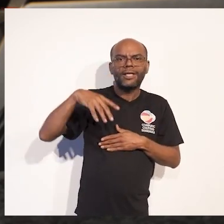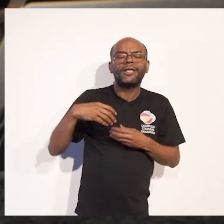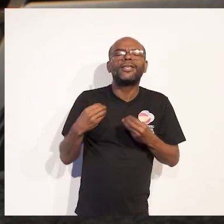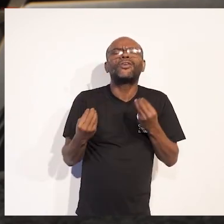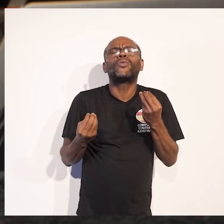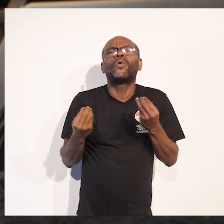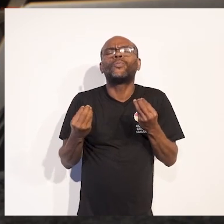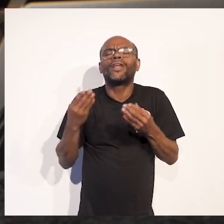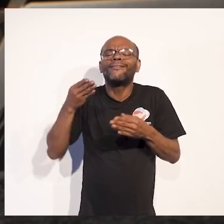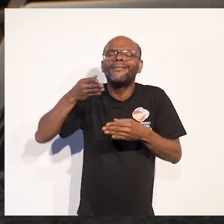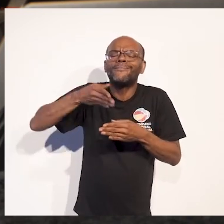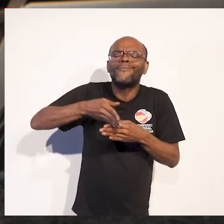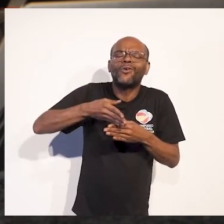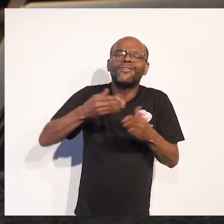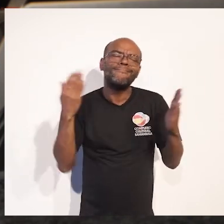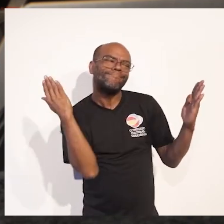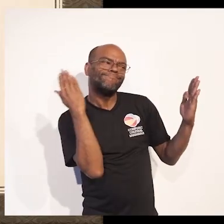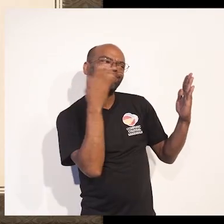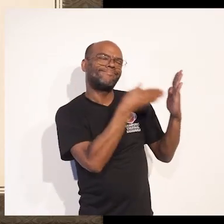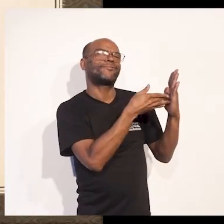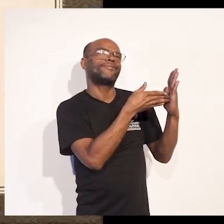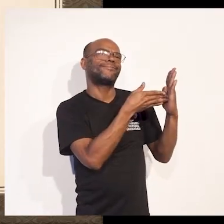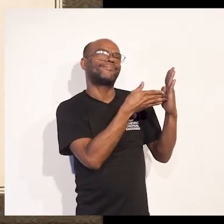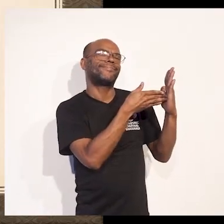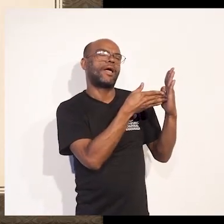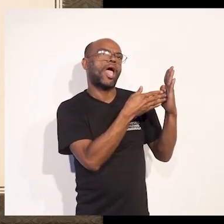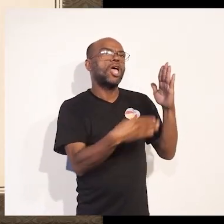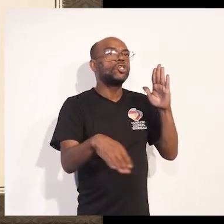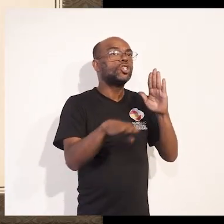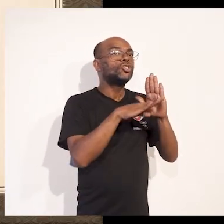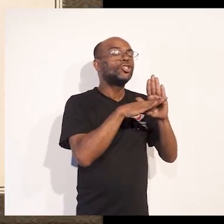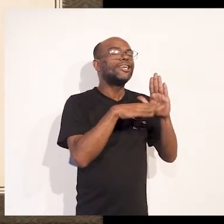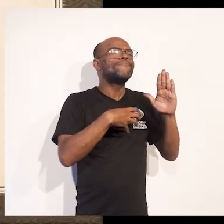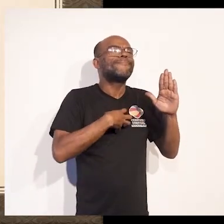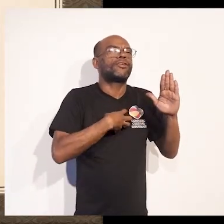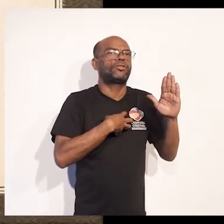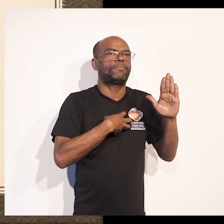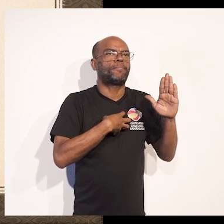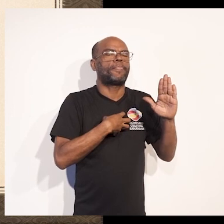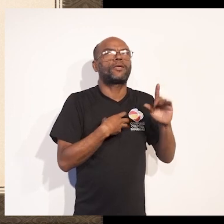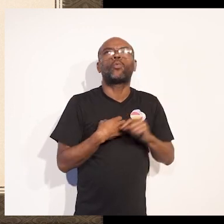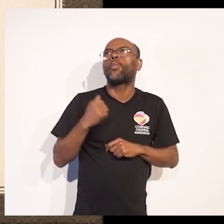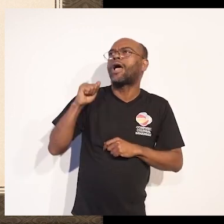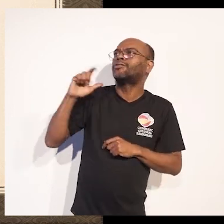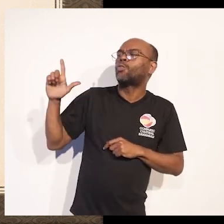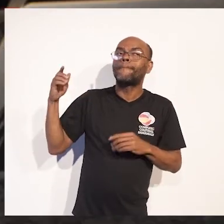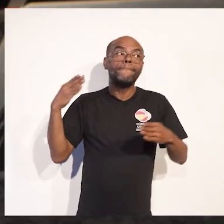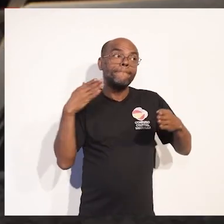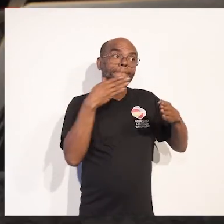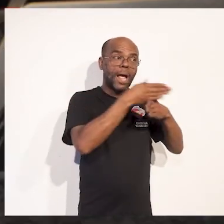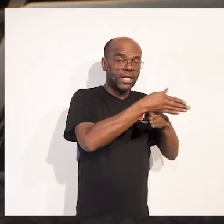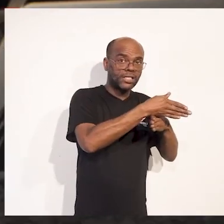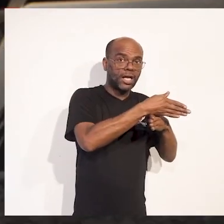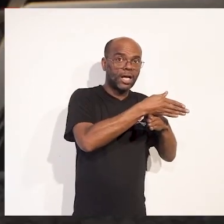para baixo é o que ela está bloqueando. Então a gente percebe que o azul passa, porque a